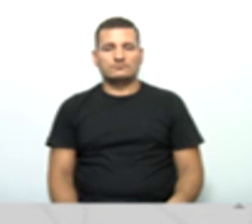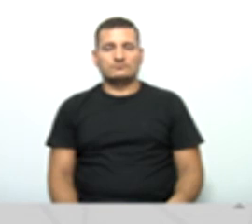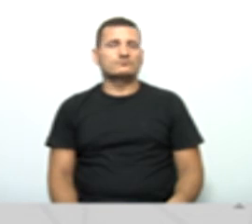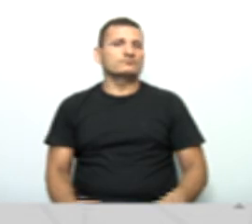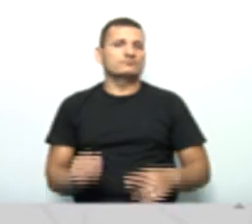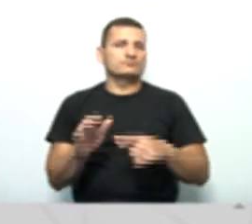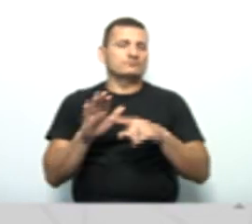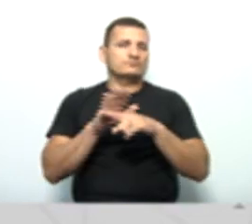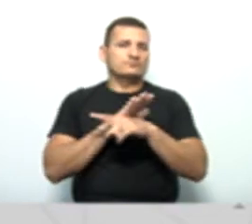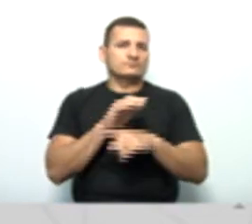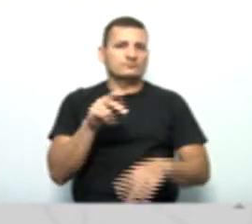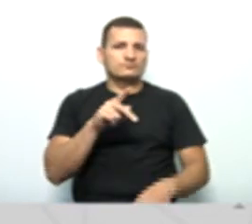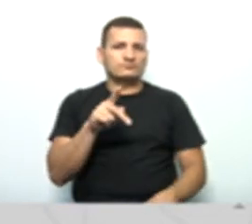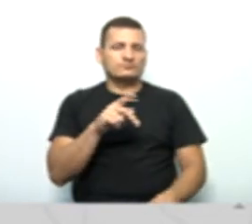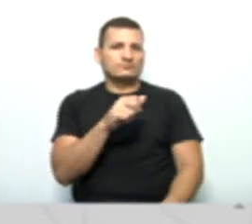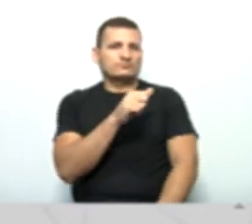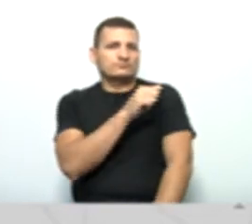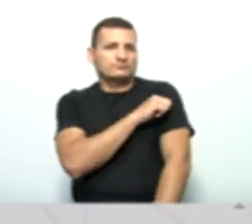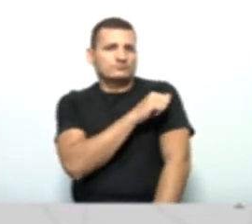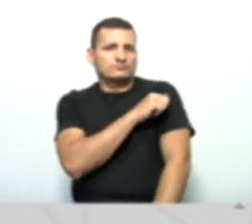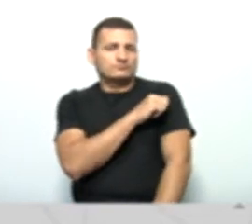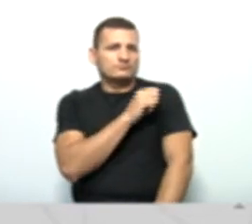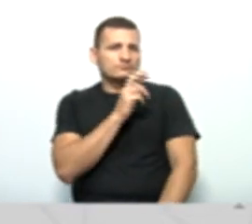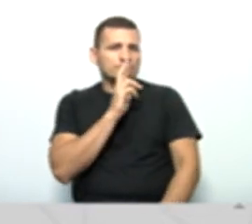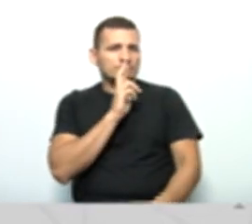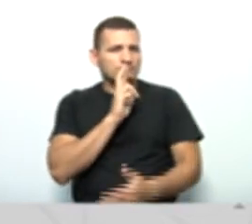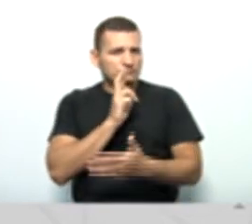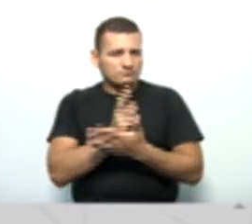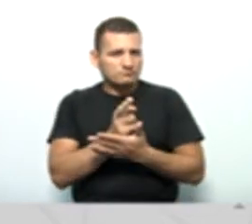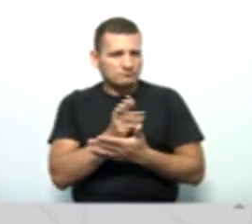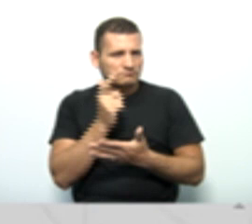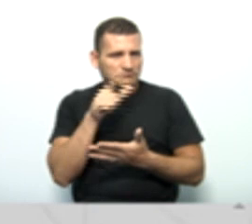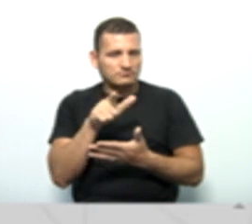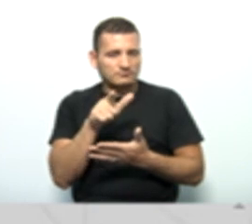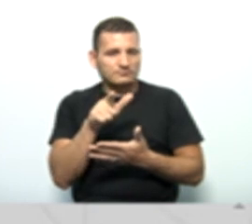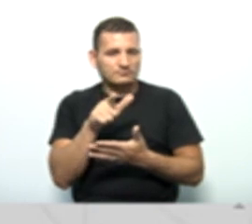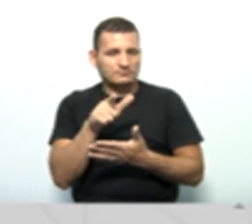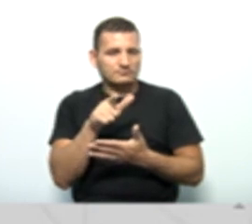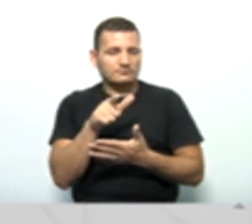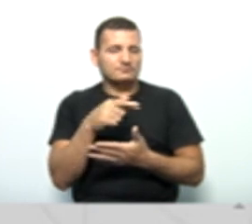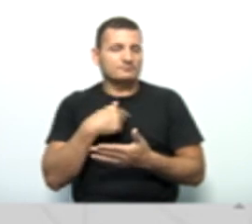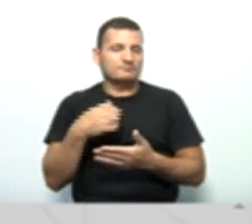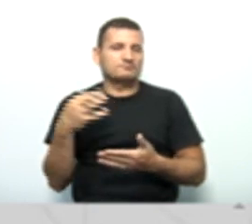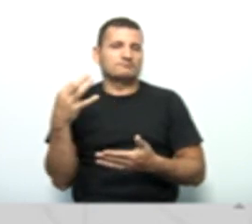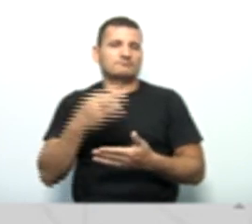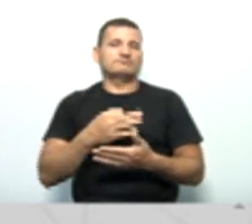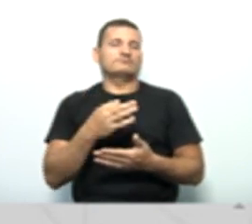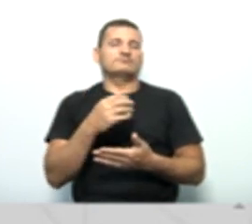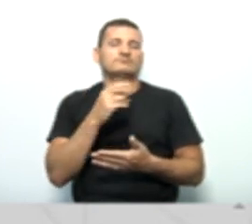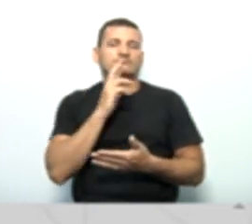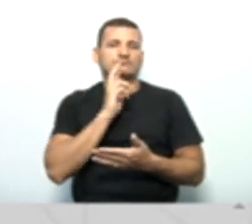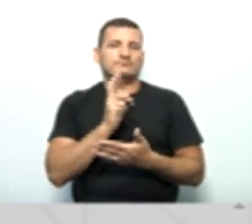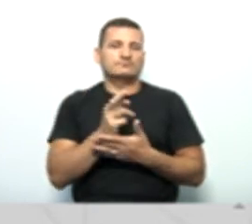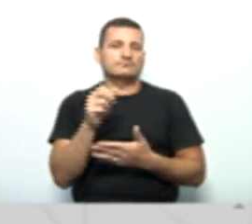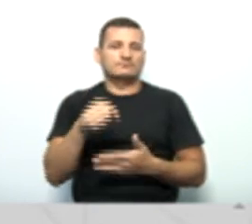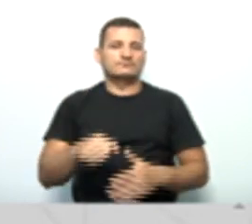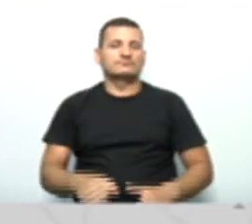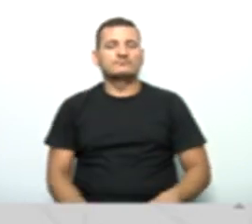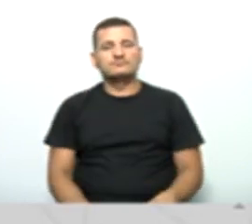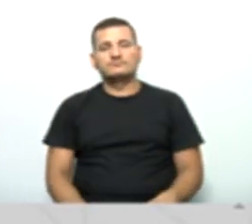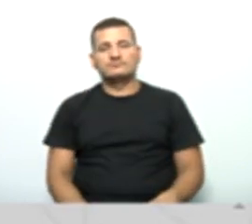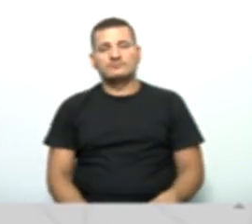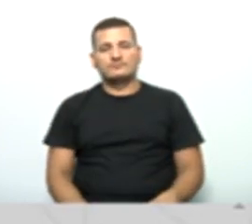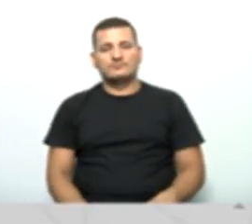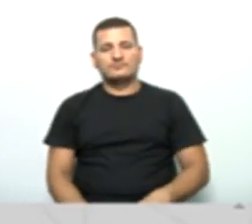Ricardo, nossos alunos vão acertar no A3 também, não vão, professor? Com certeza, professor. Com certeza. Vou mostrar aqui que a gente tem